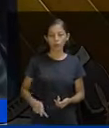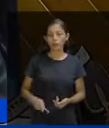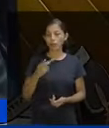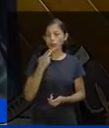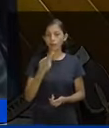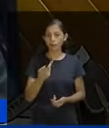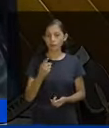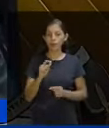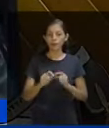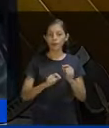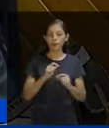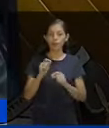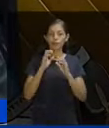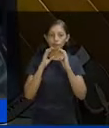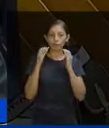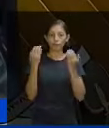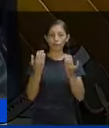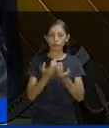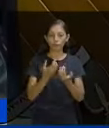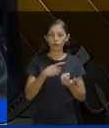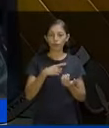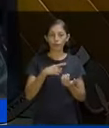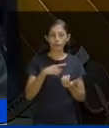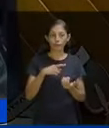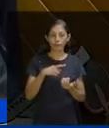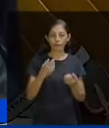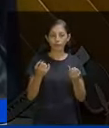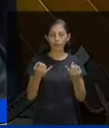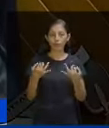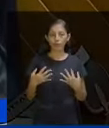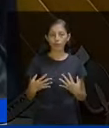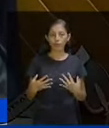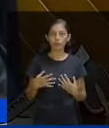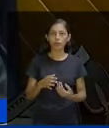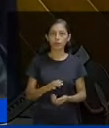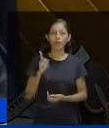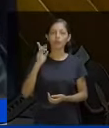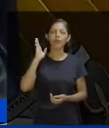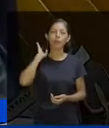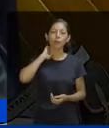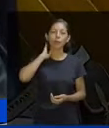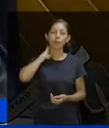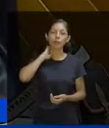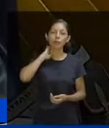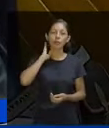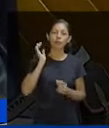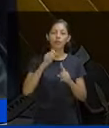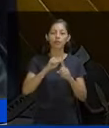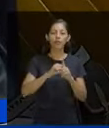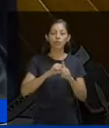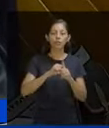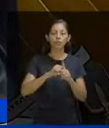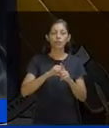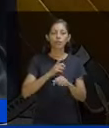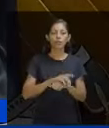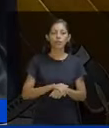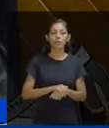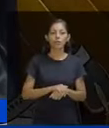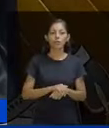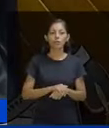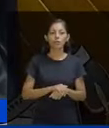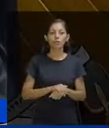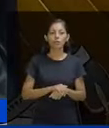no recente Congresso Internacional de Direito Eleitoral, realizado na cidade de Belém, no início desse mês, no estado do